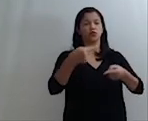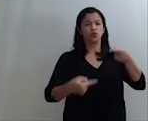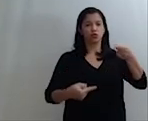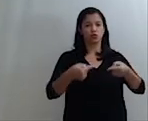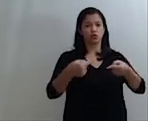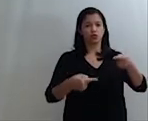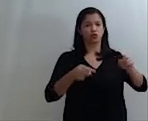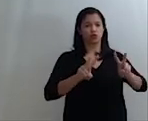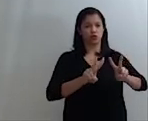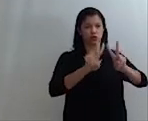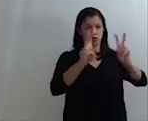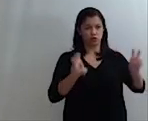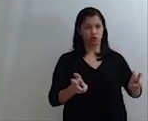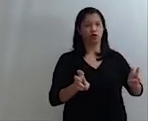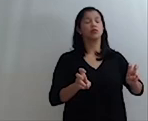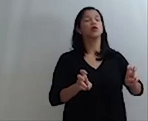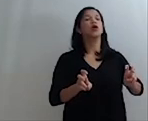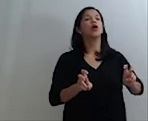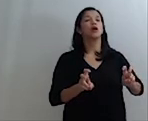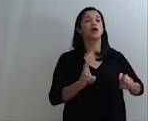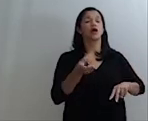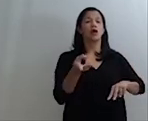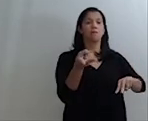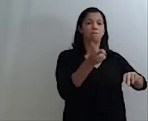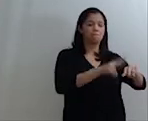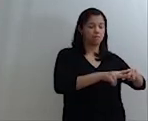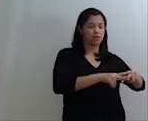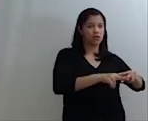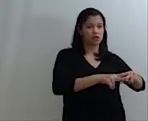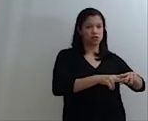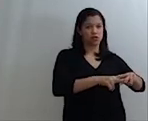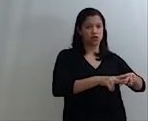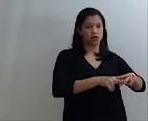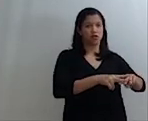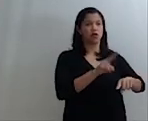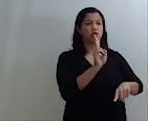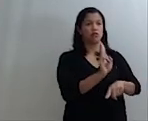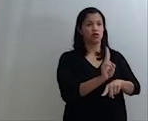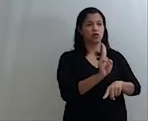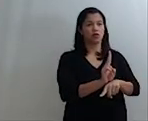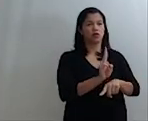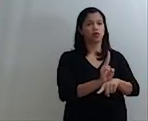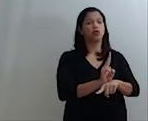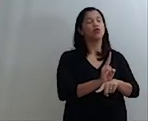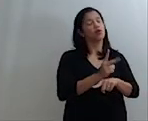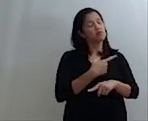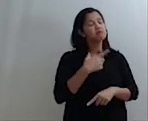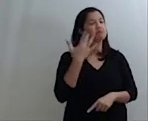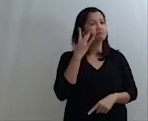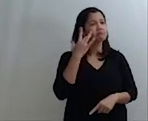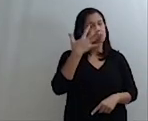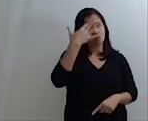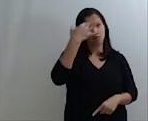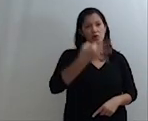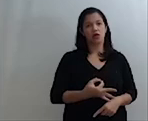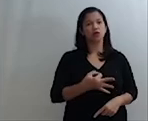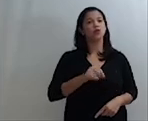prisão preventiva em que considerei e mantenho a compreensão de que